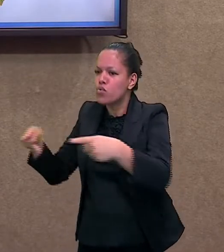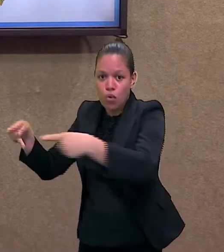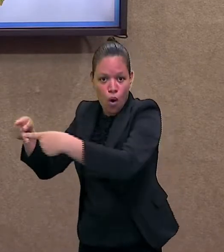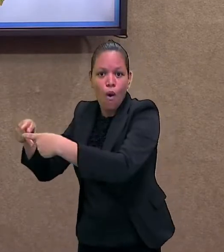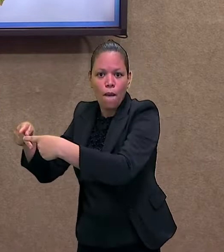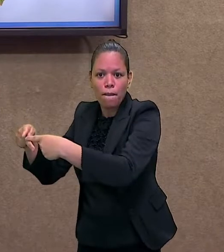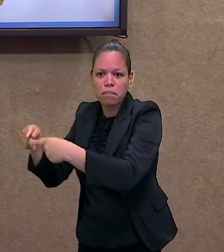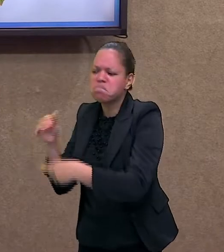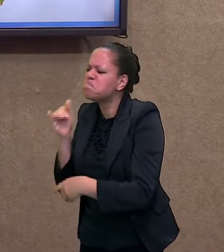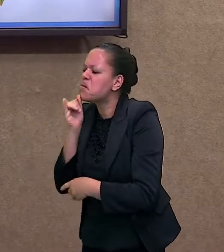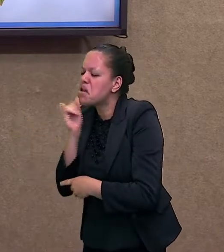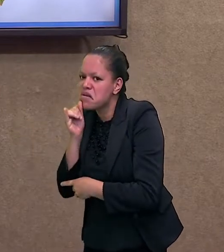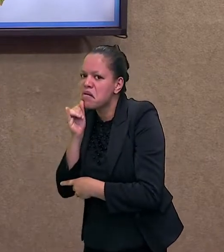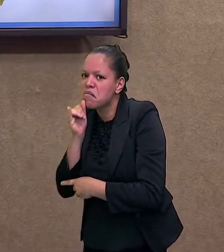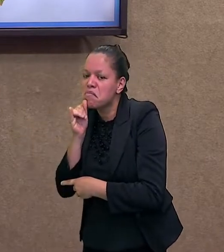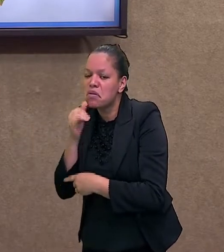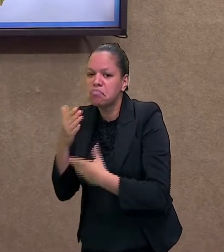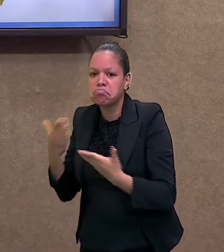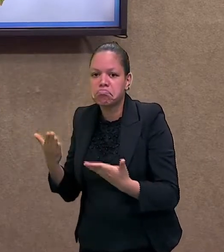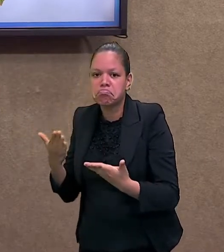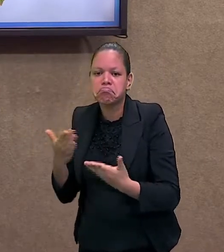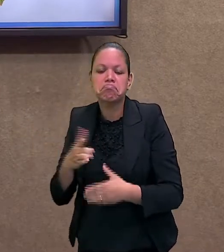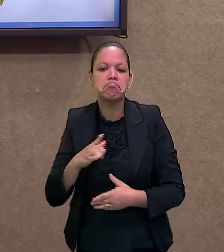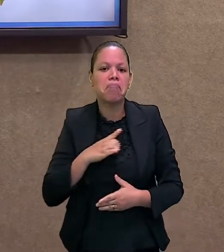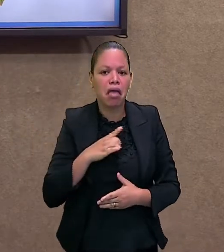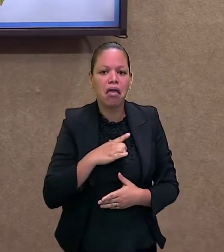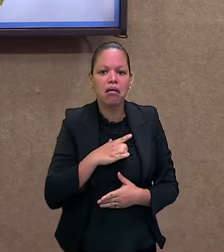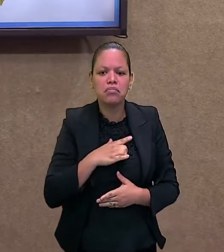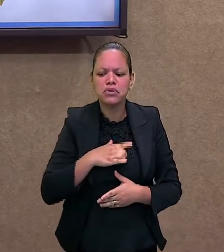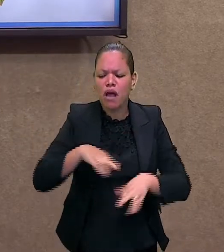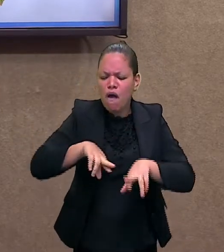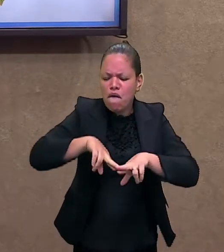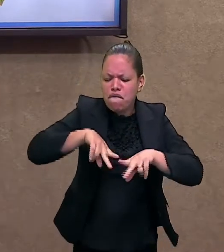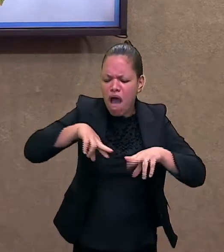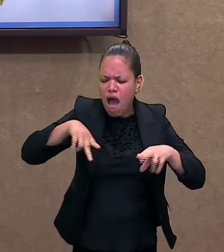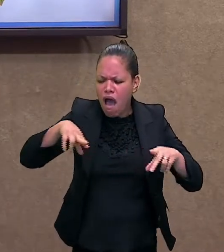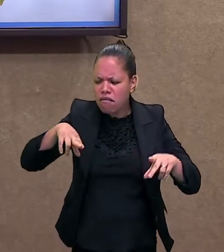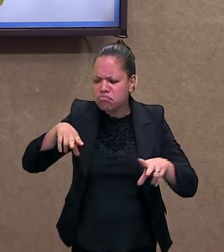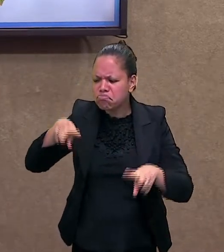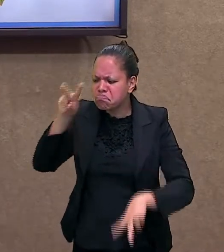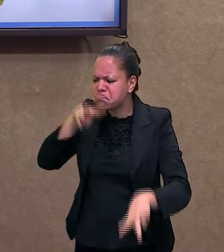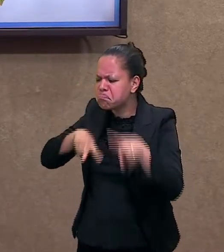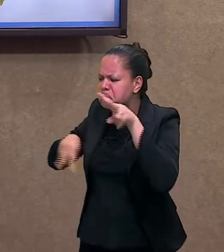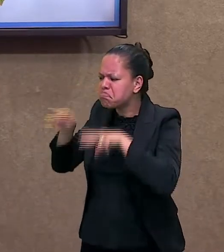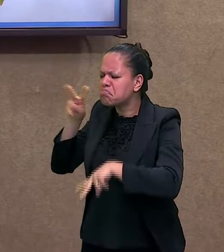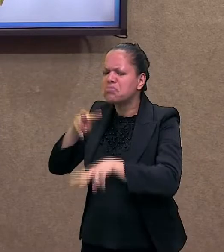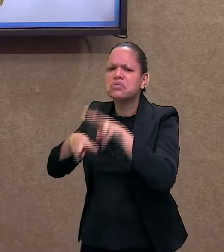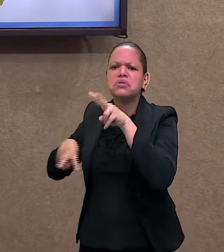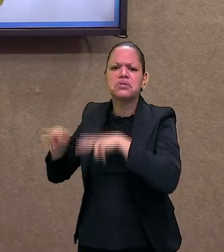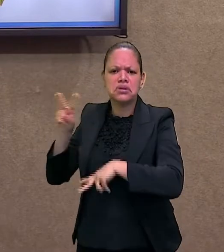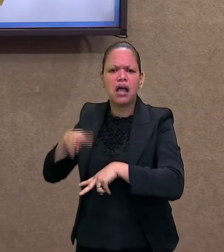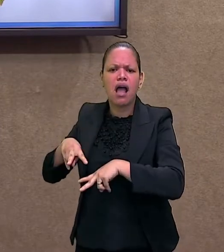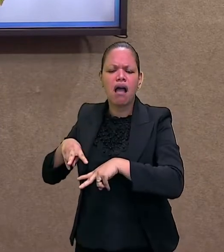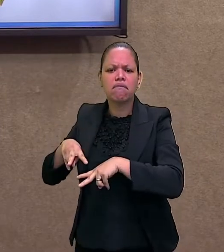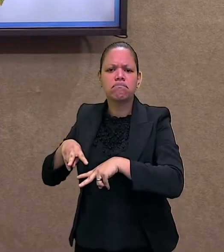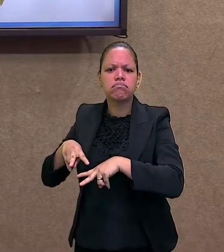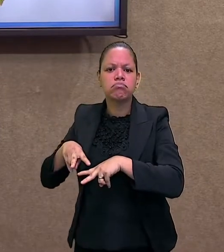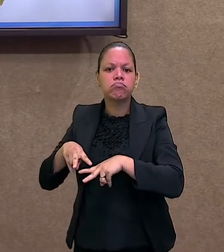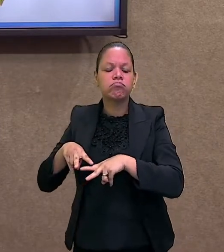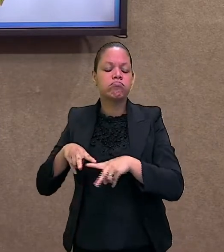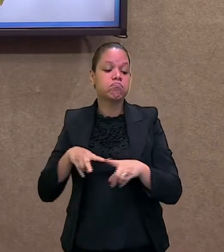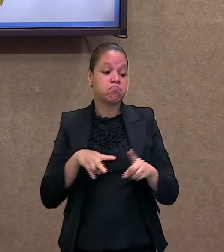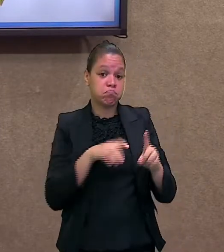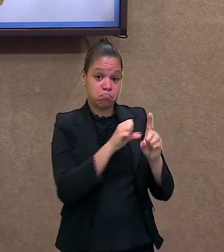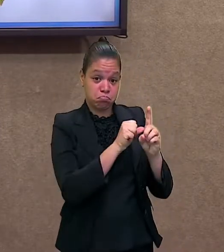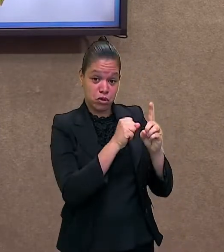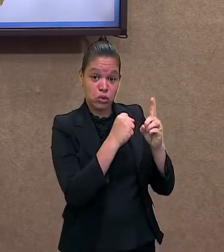lugar. Então, nós temos aí também várias coisas para analisar. Quando fala de uma sociedade homogênea, é questão